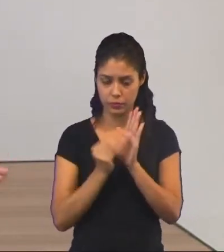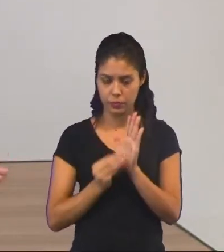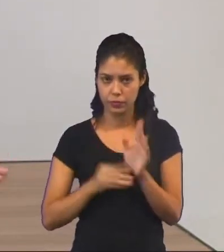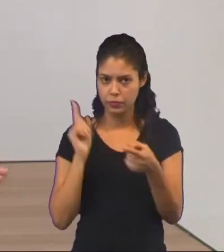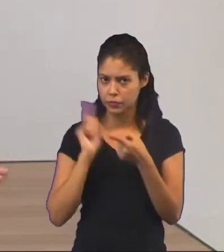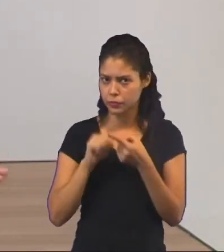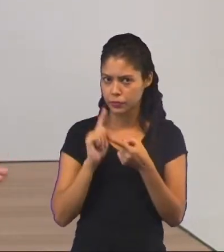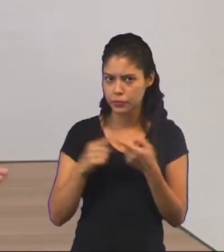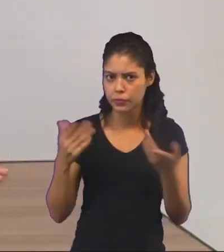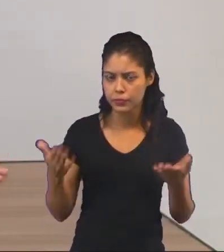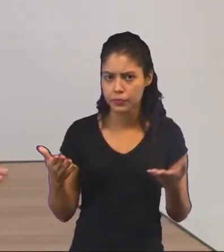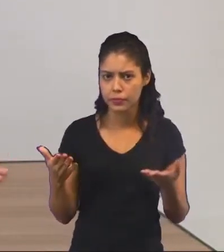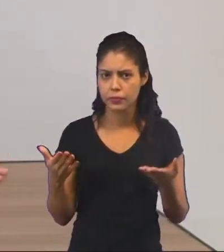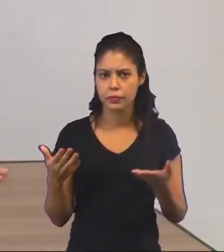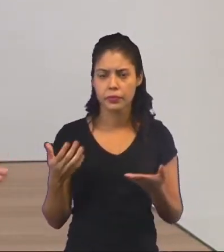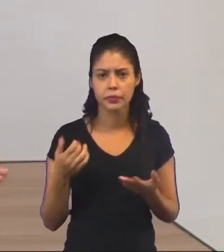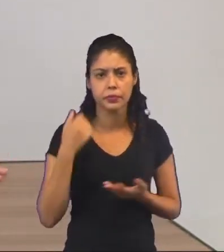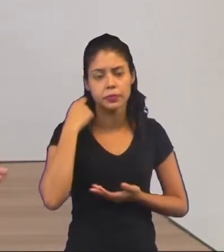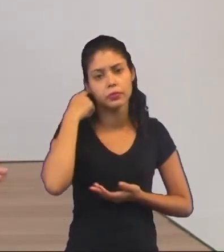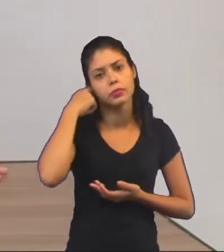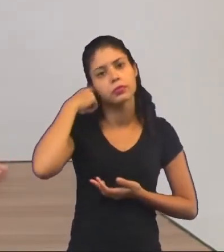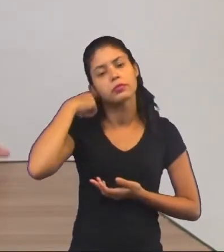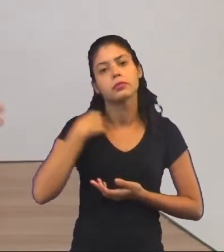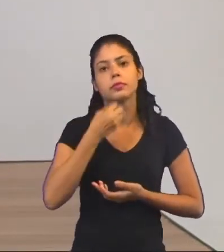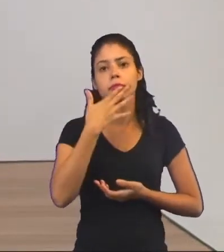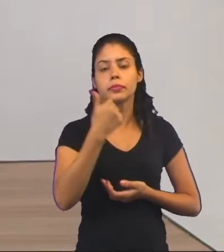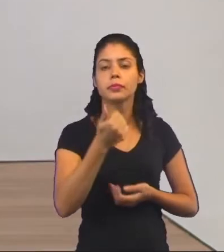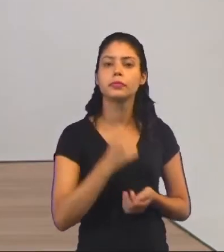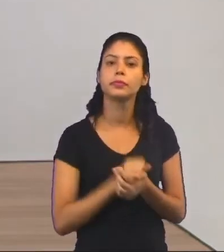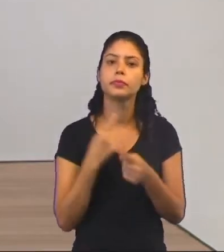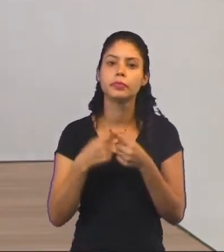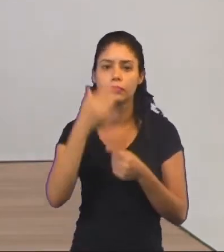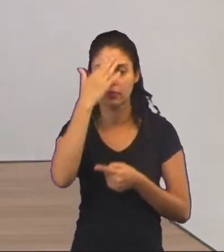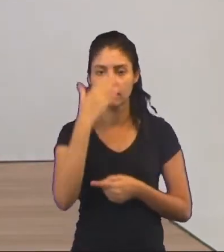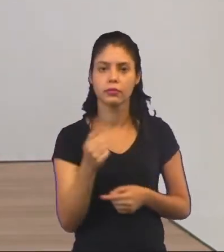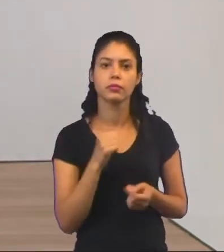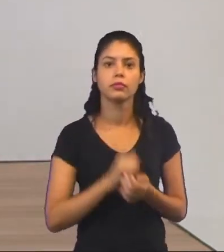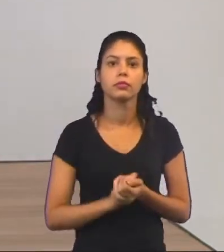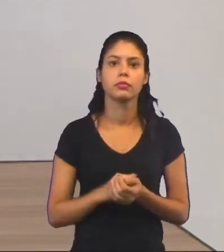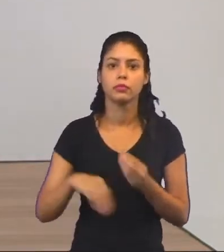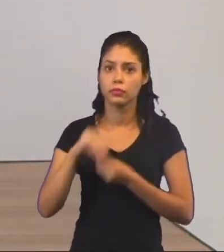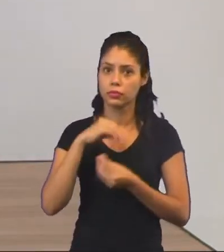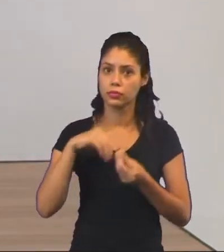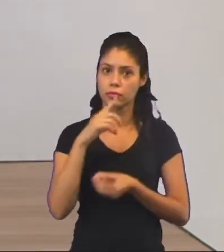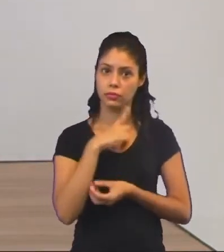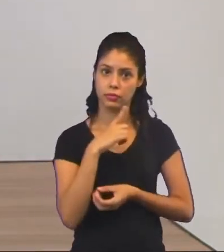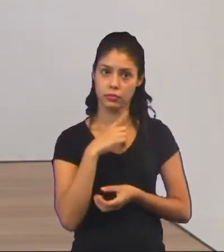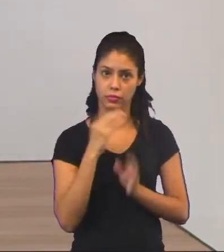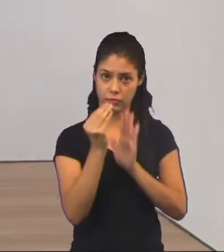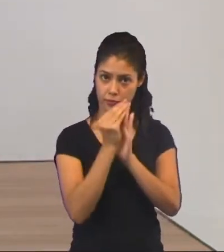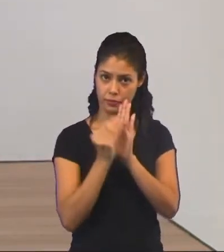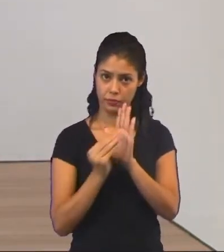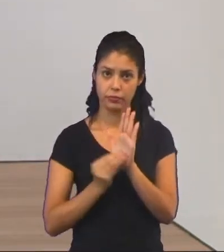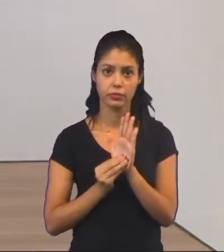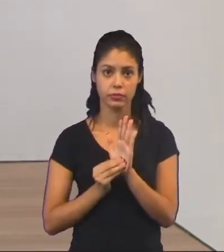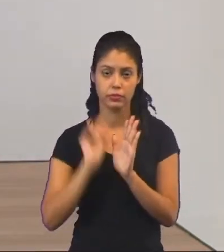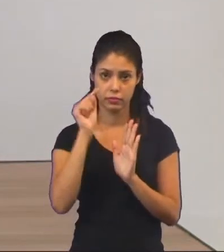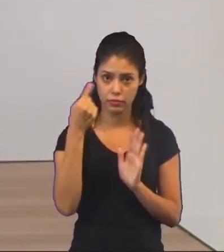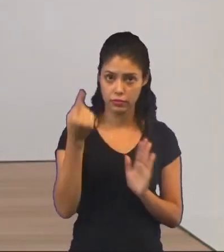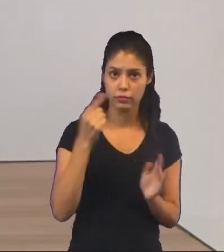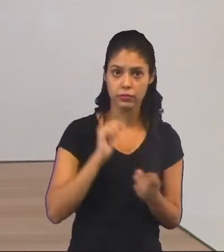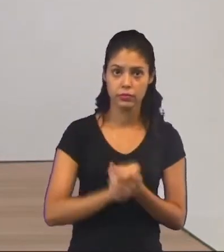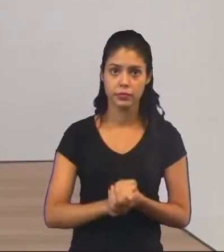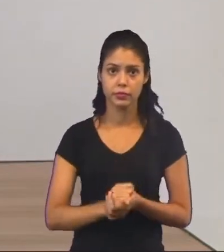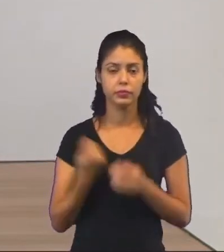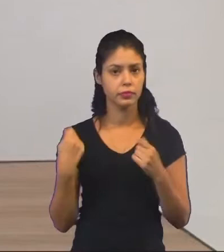Por que será, turminha? Muito bem, porque nós sabemos que no ingrediente nós temos uma listagem daquilo que